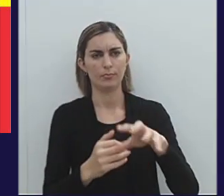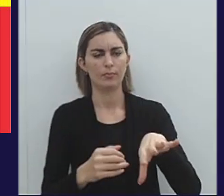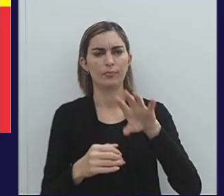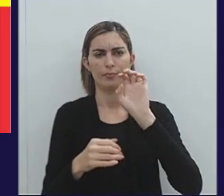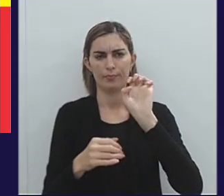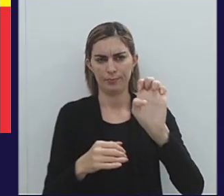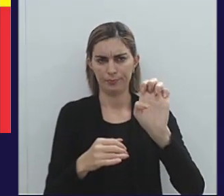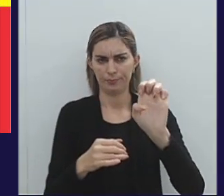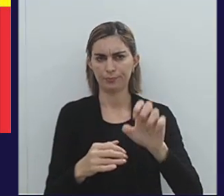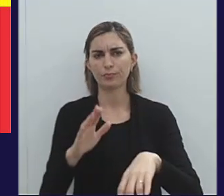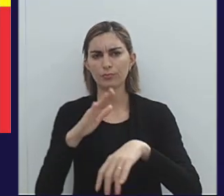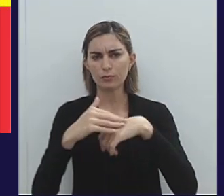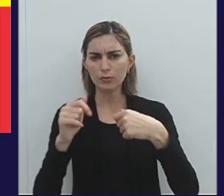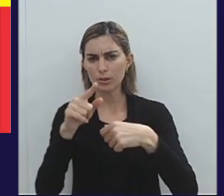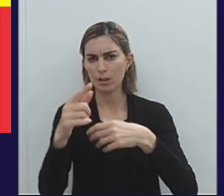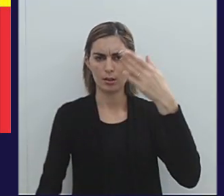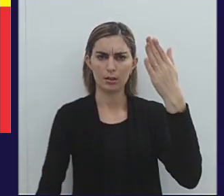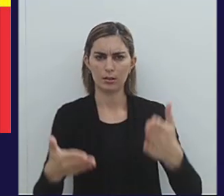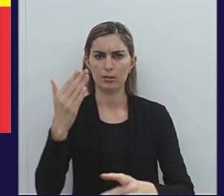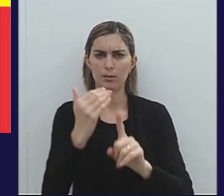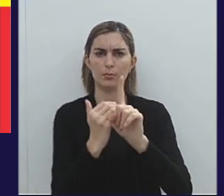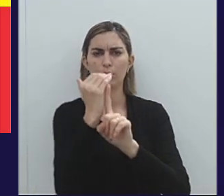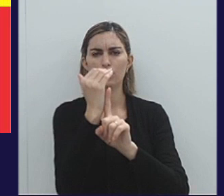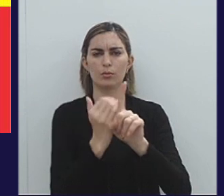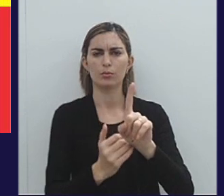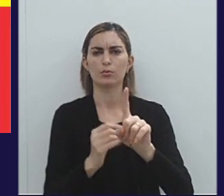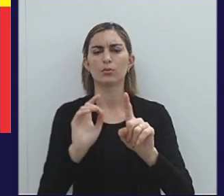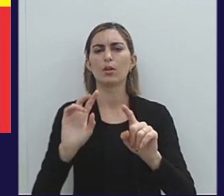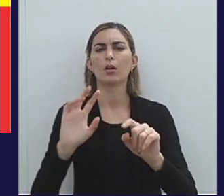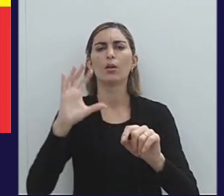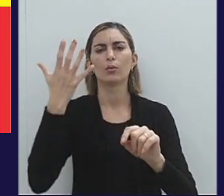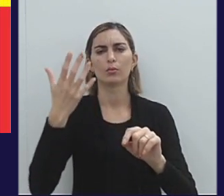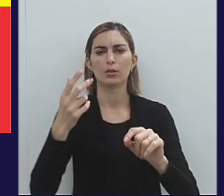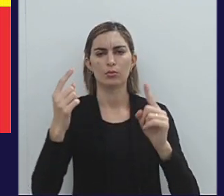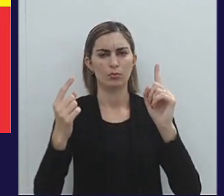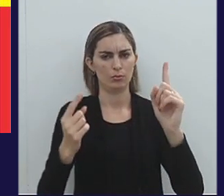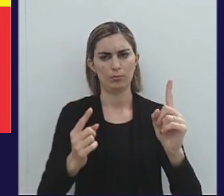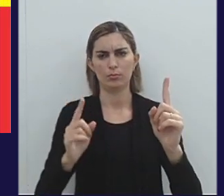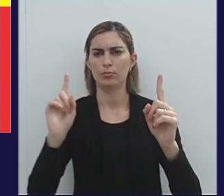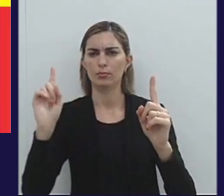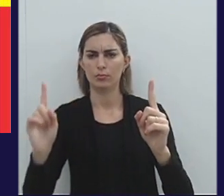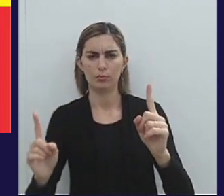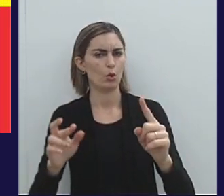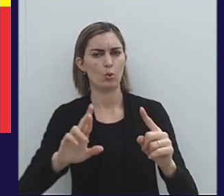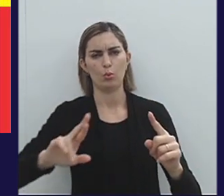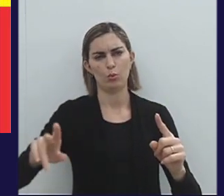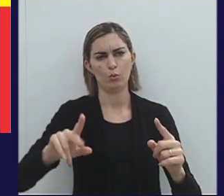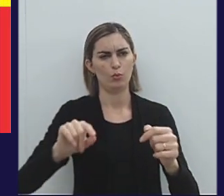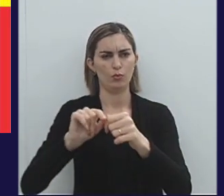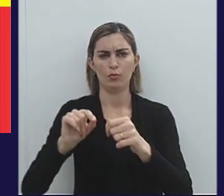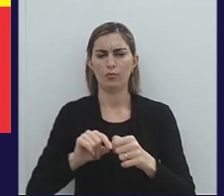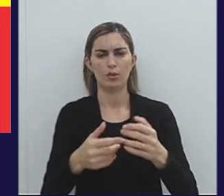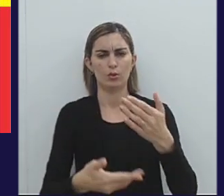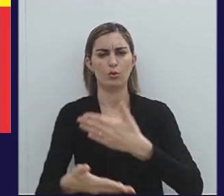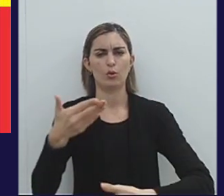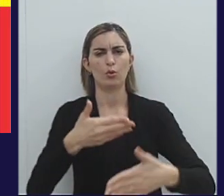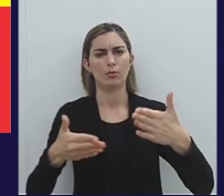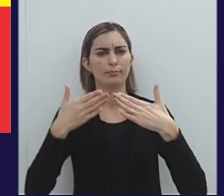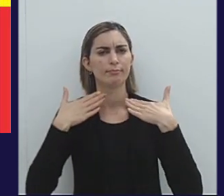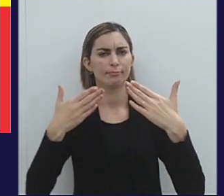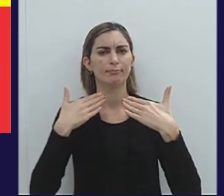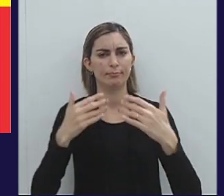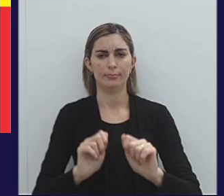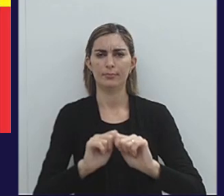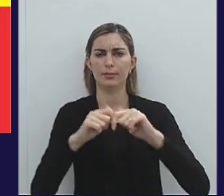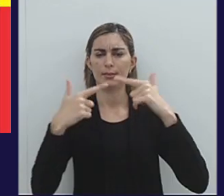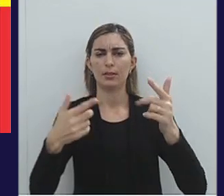na letra E, chamamos de equilíbrio térmico a situação em que o corpo não realiza mais troca de